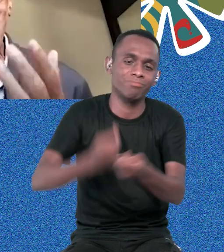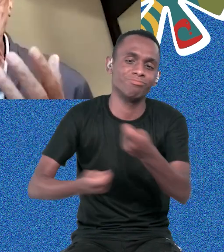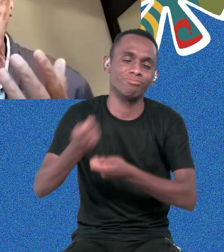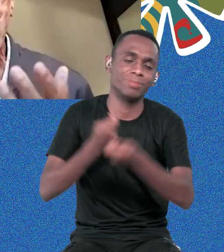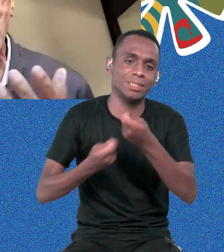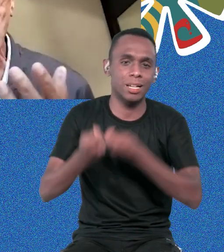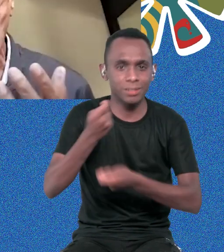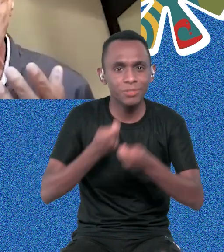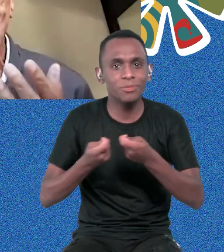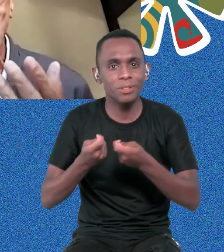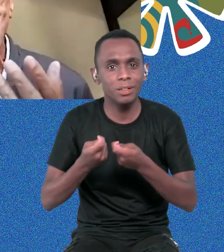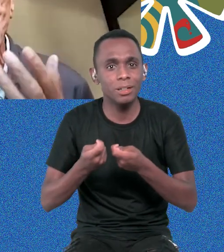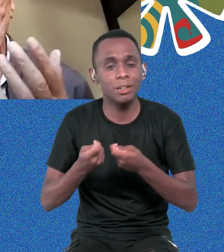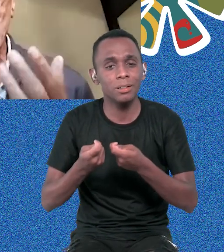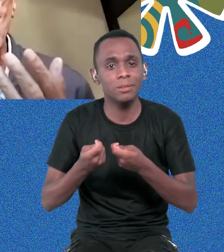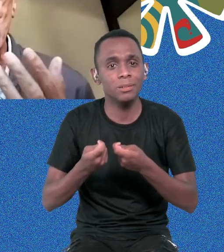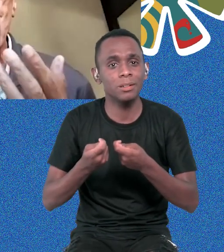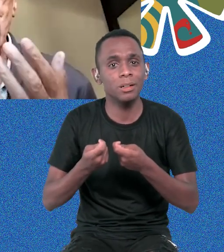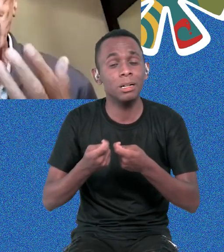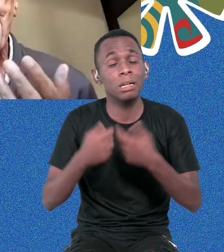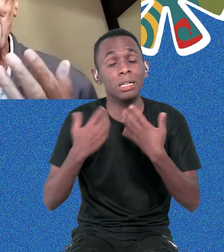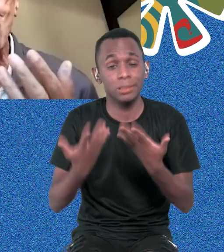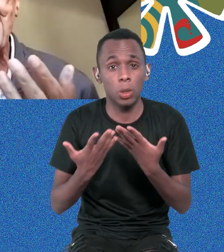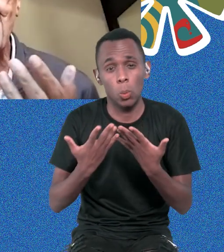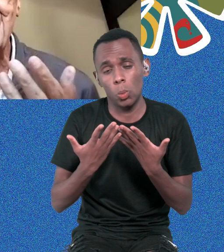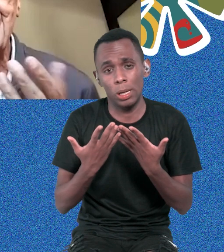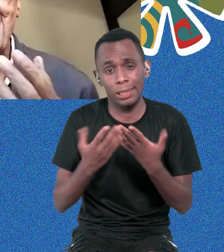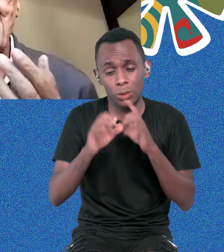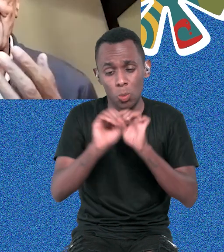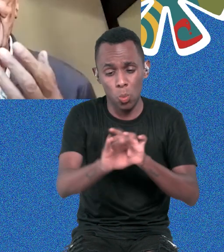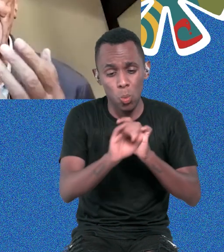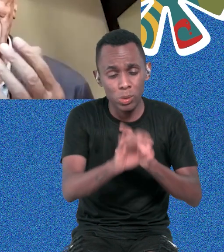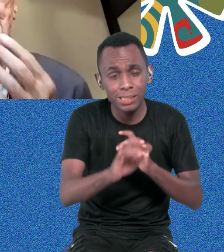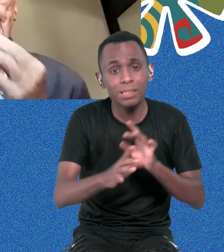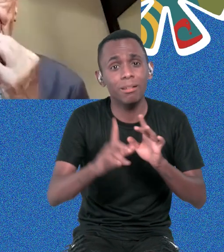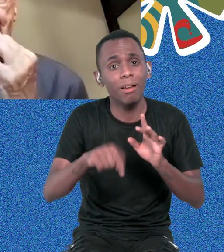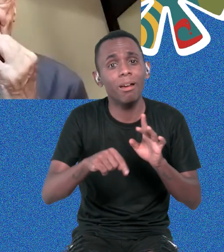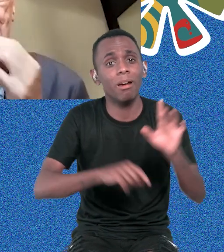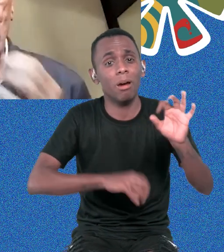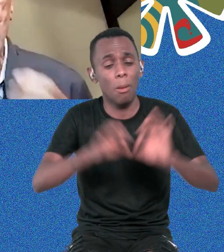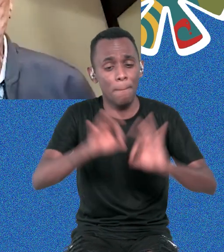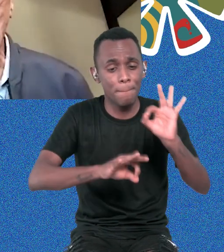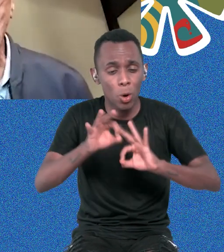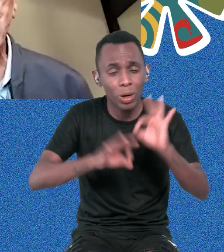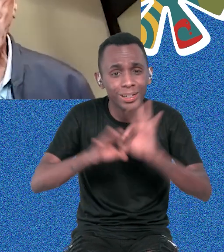de um estado de mercado, o único que se espera da educação é que prepare